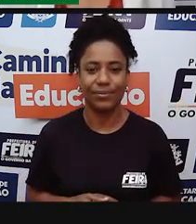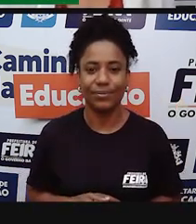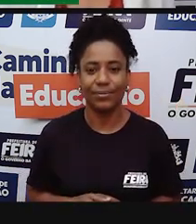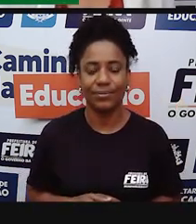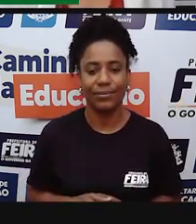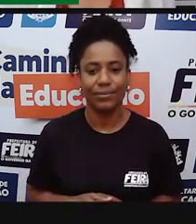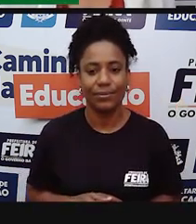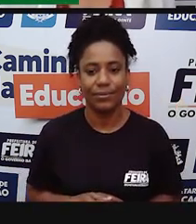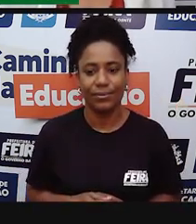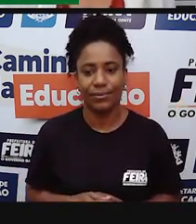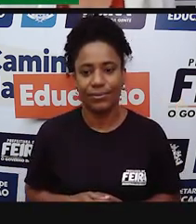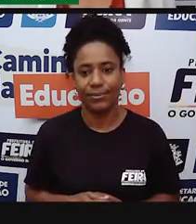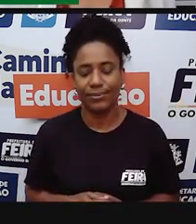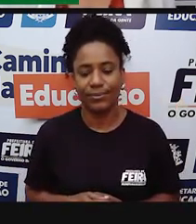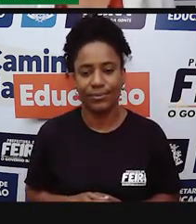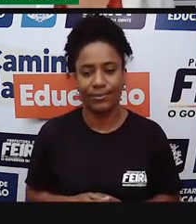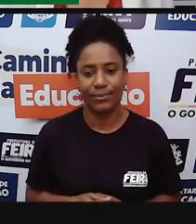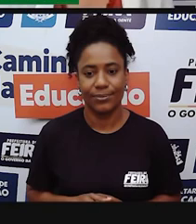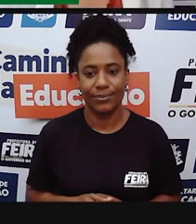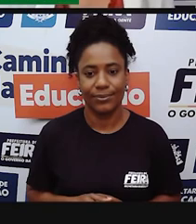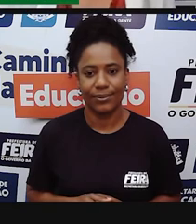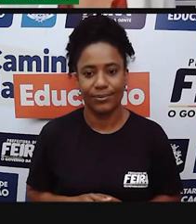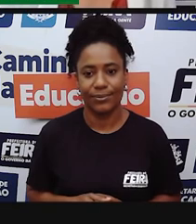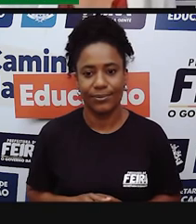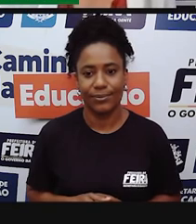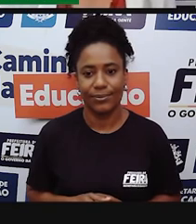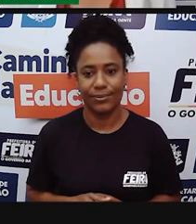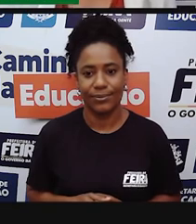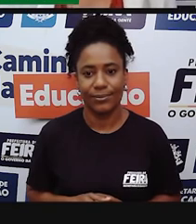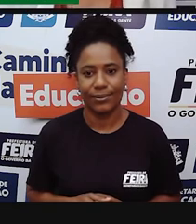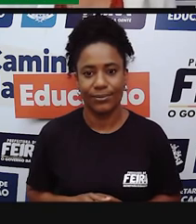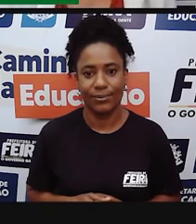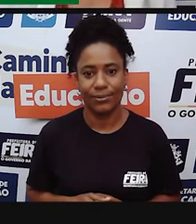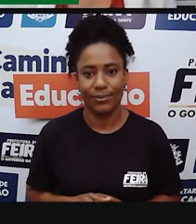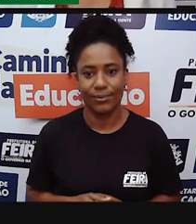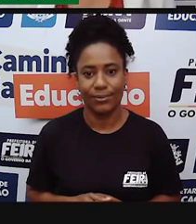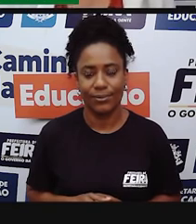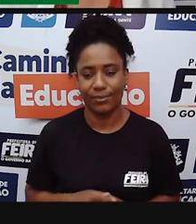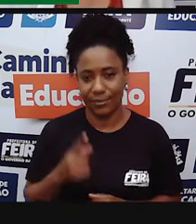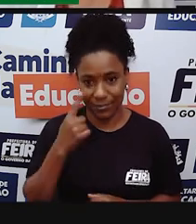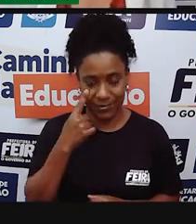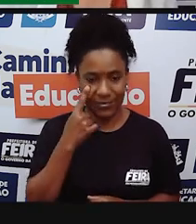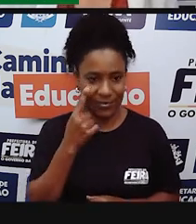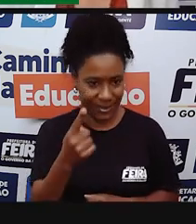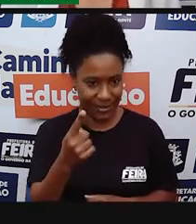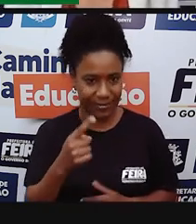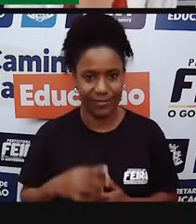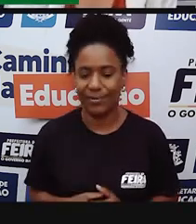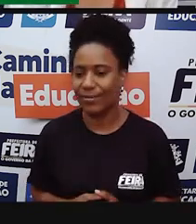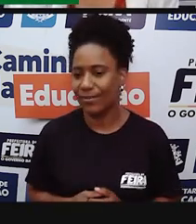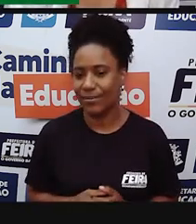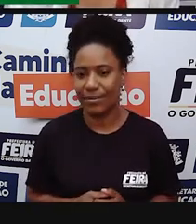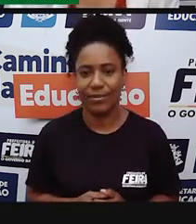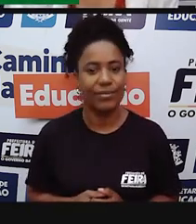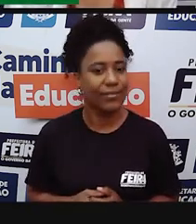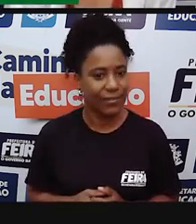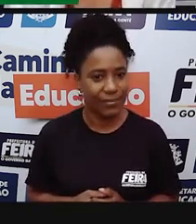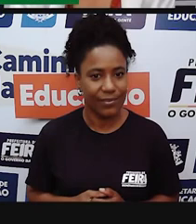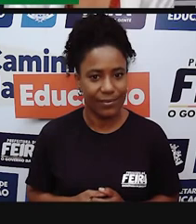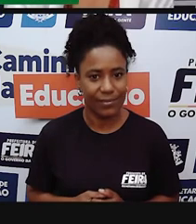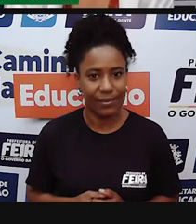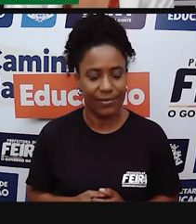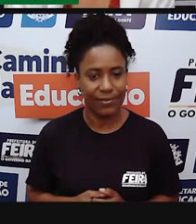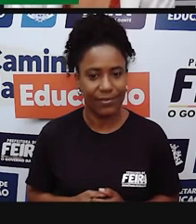de molho para o s questions deve ser colete em seu tipo você são nós temos